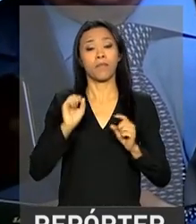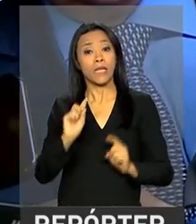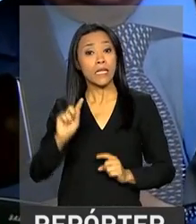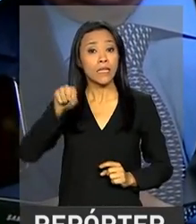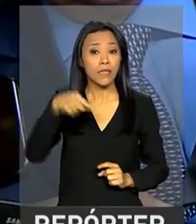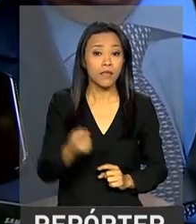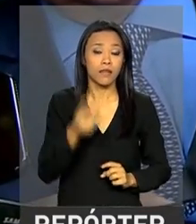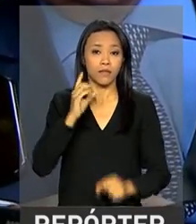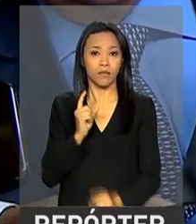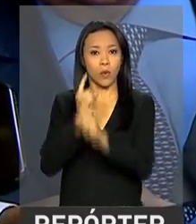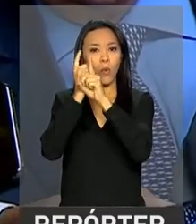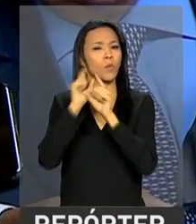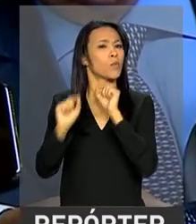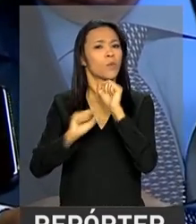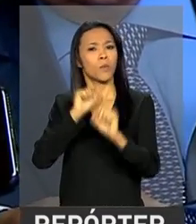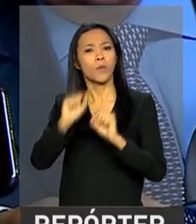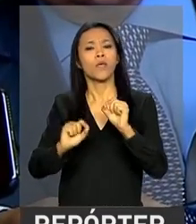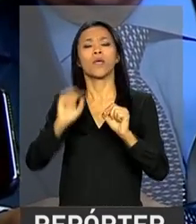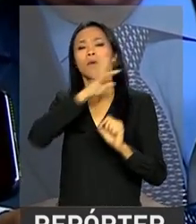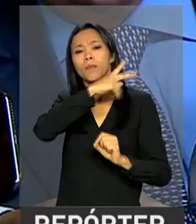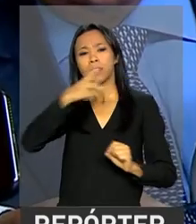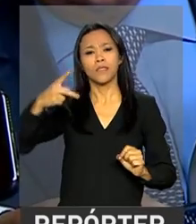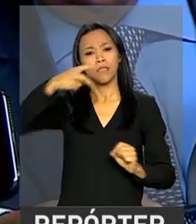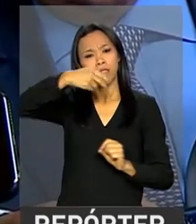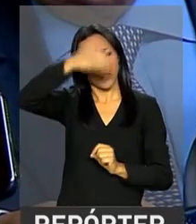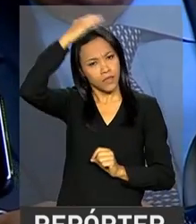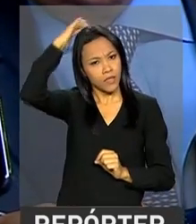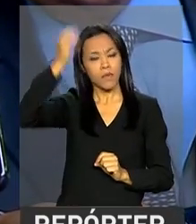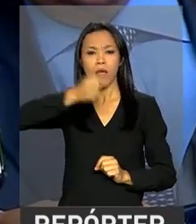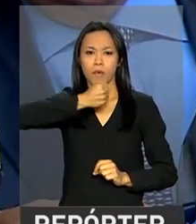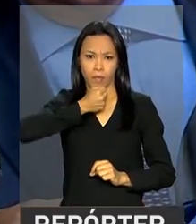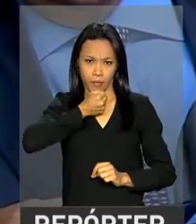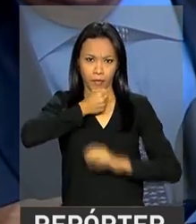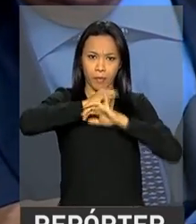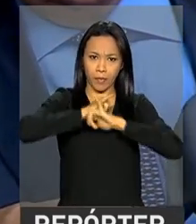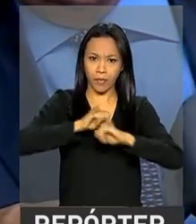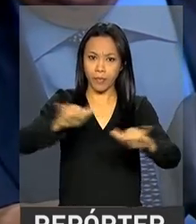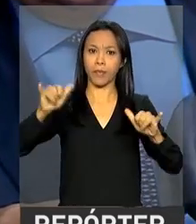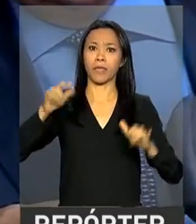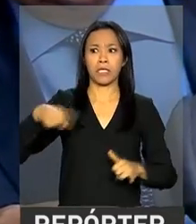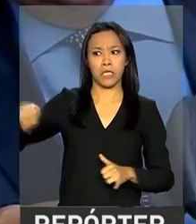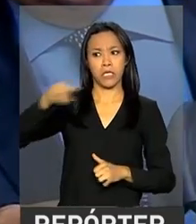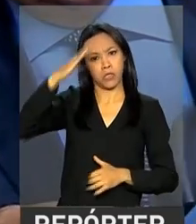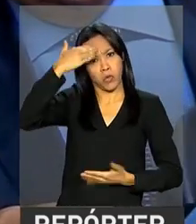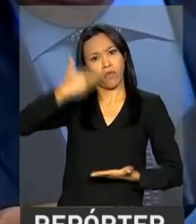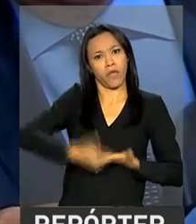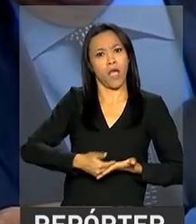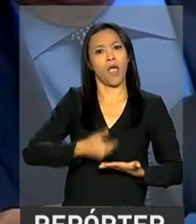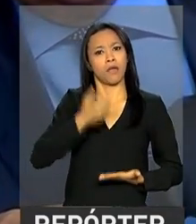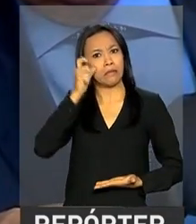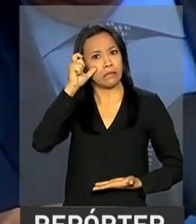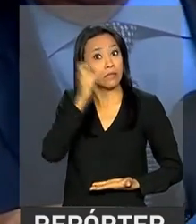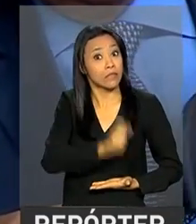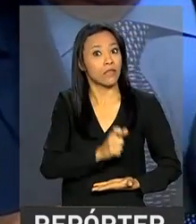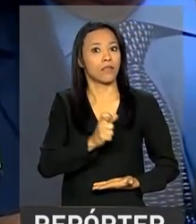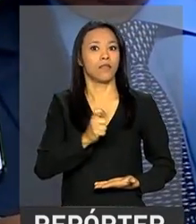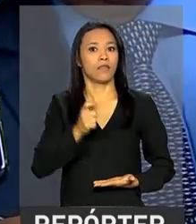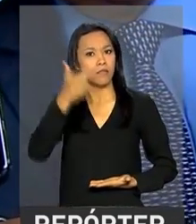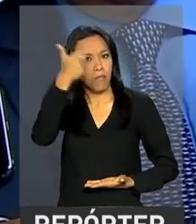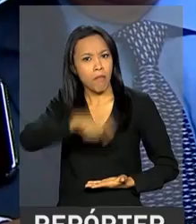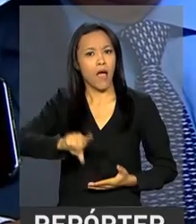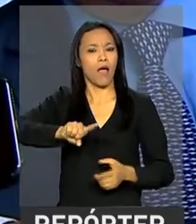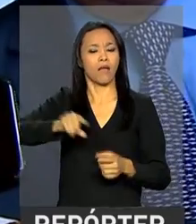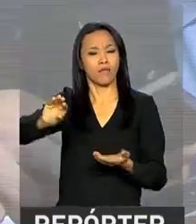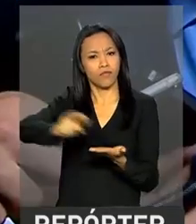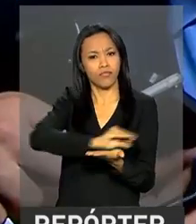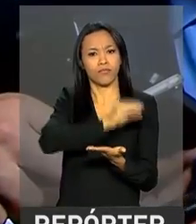dos encontros, o presidente afirmou aos jornalistas que os chineses demonstraram confiança e interesse em investir mais